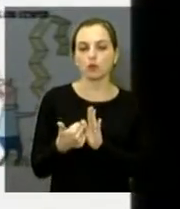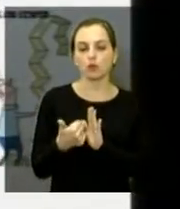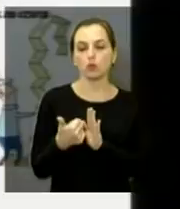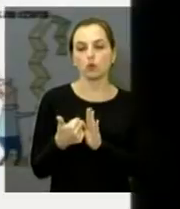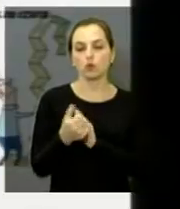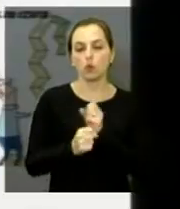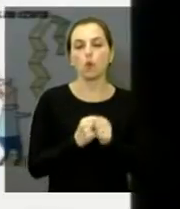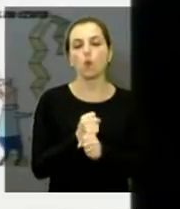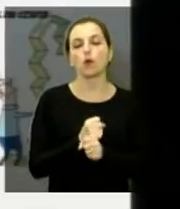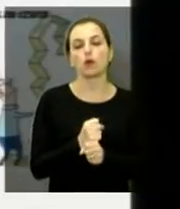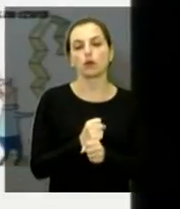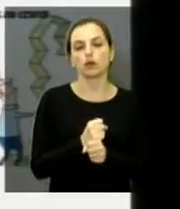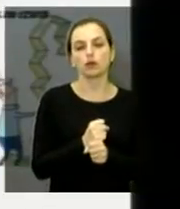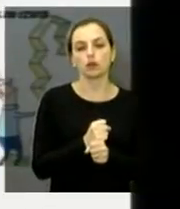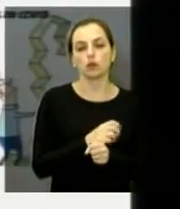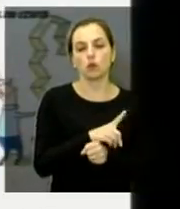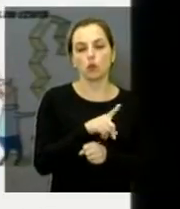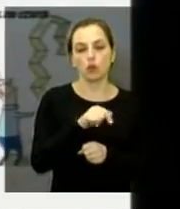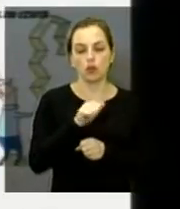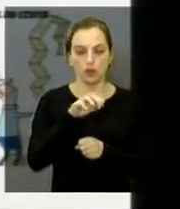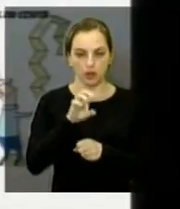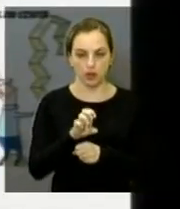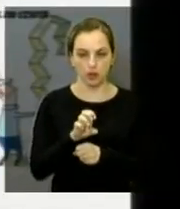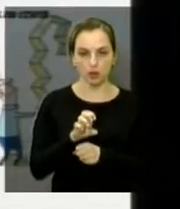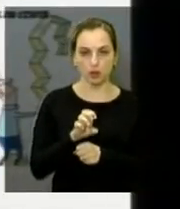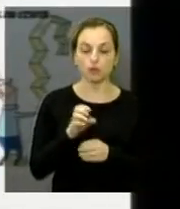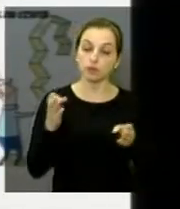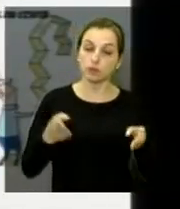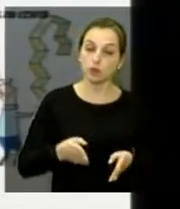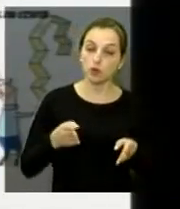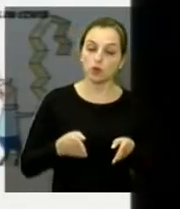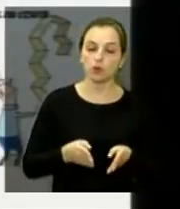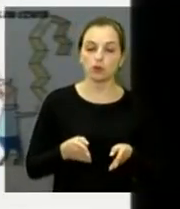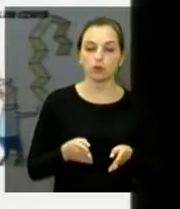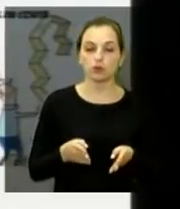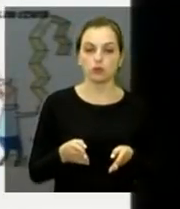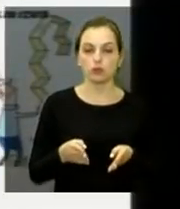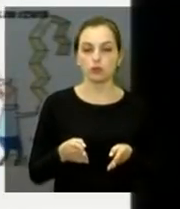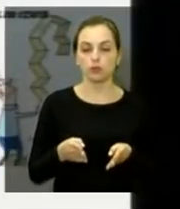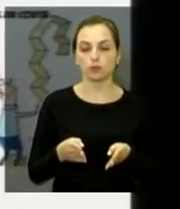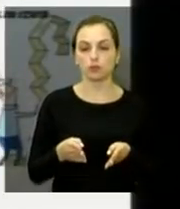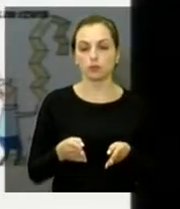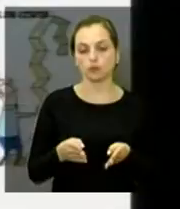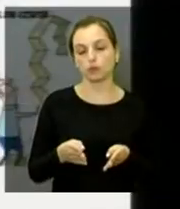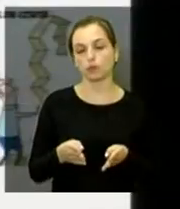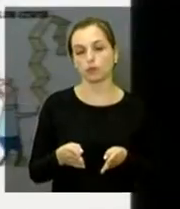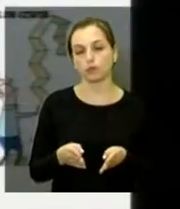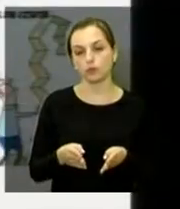meio praticamente, o DAE, hoje ele está sendo